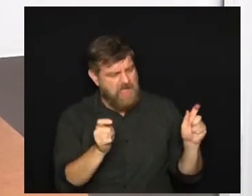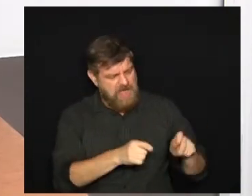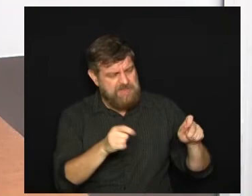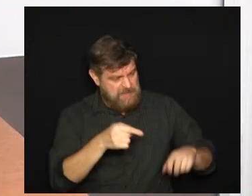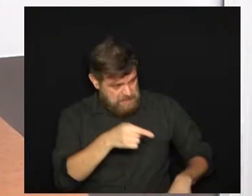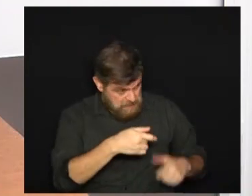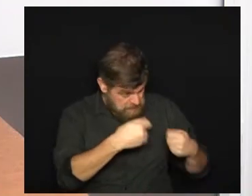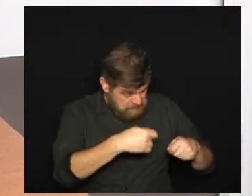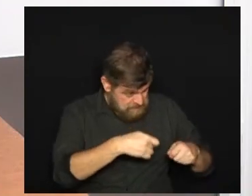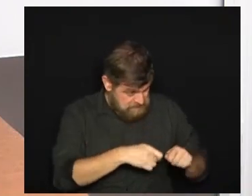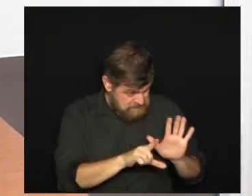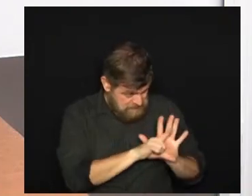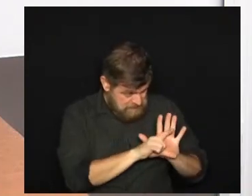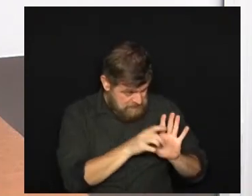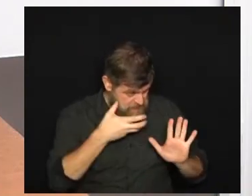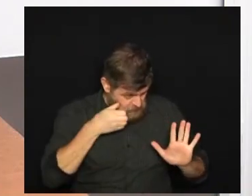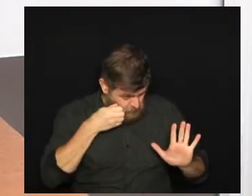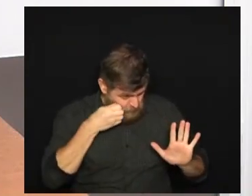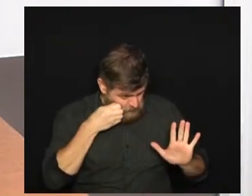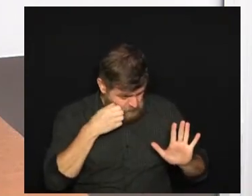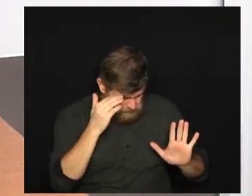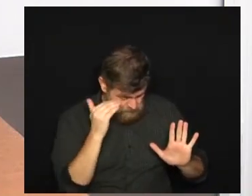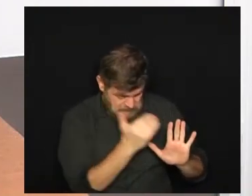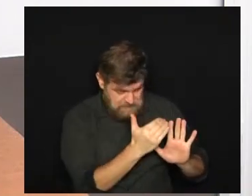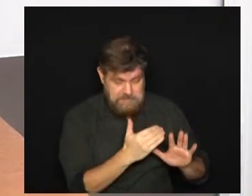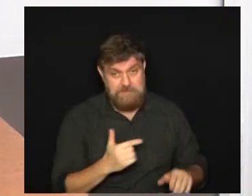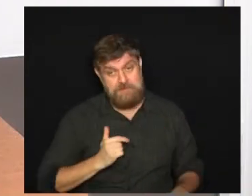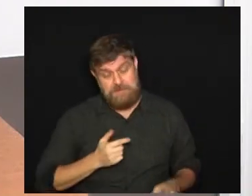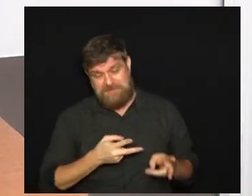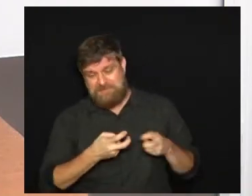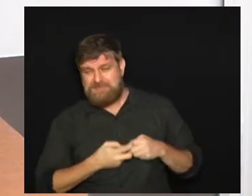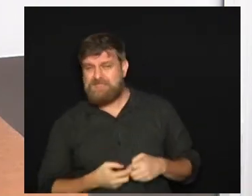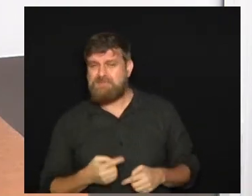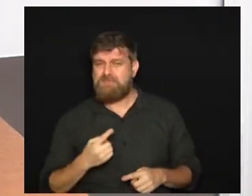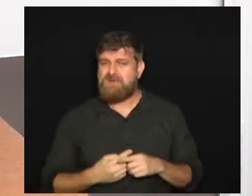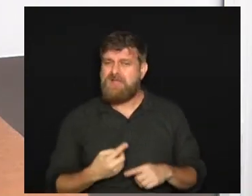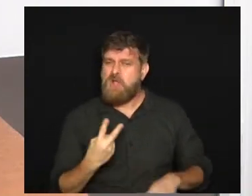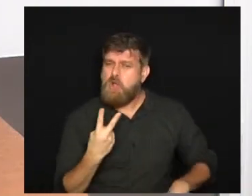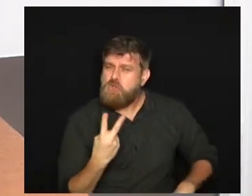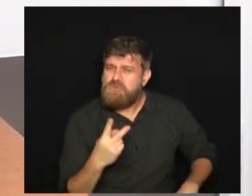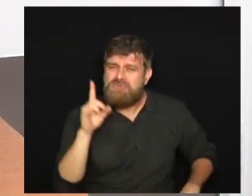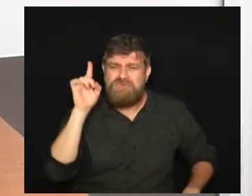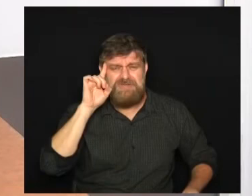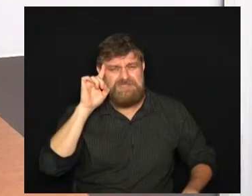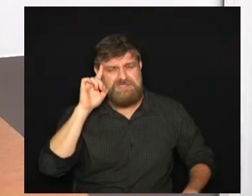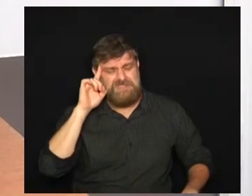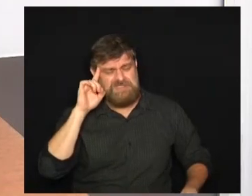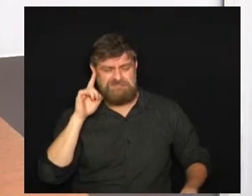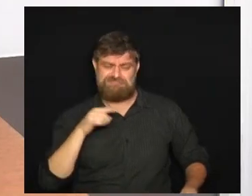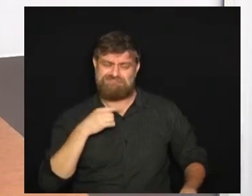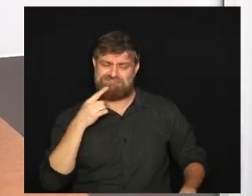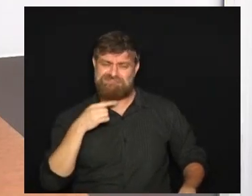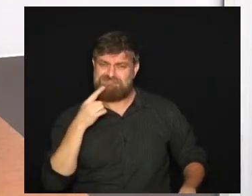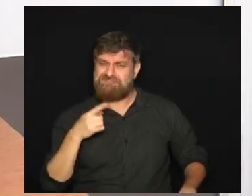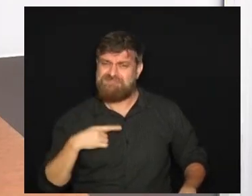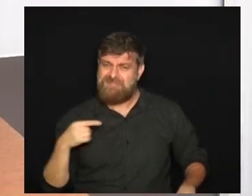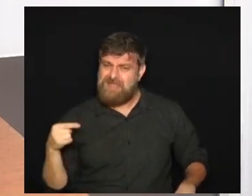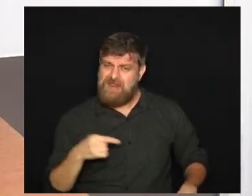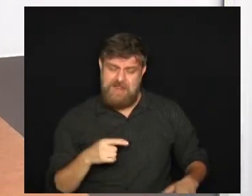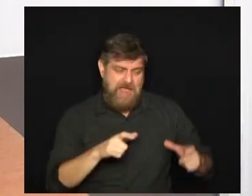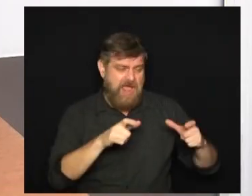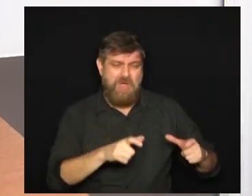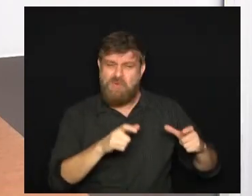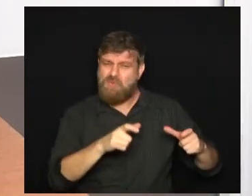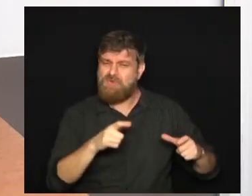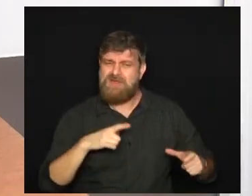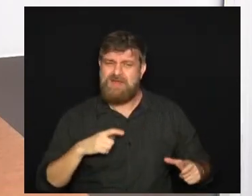precisando cumprir a cota, né? Então, eu tenho essa leitura que, eu não sei se na logística da distribuição lá